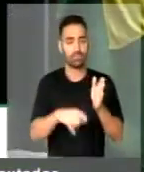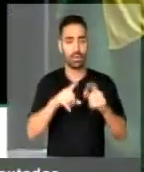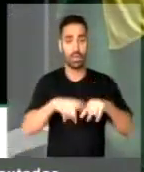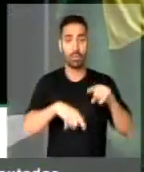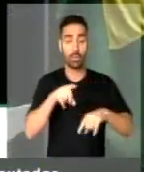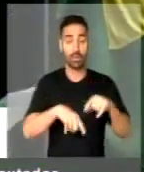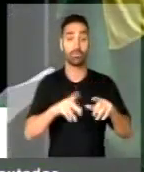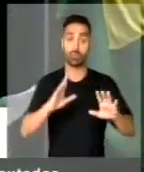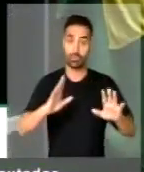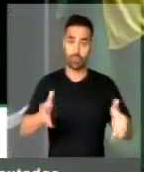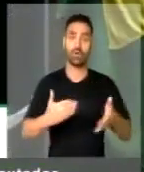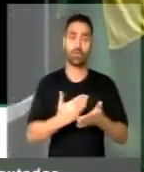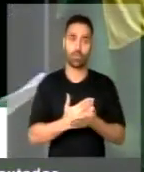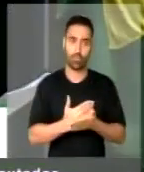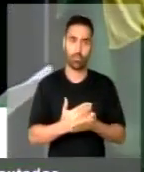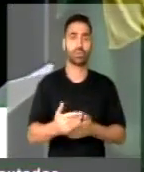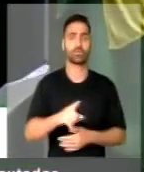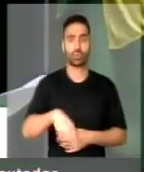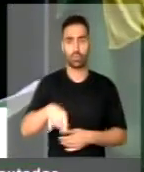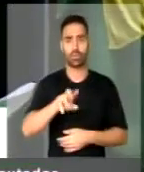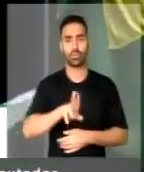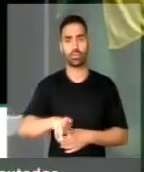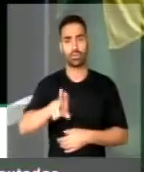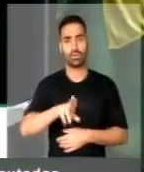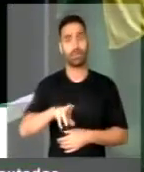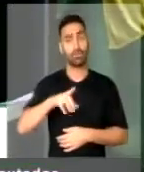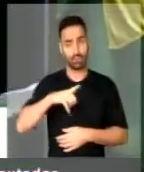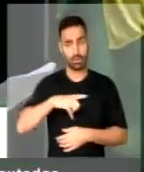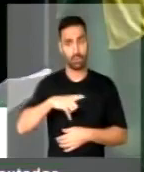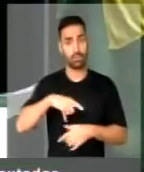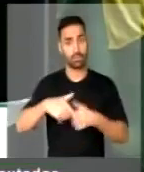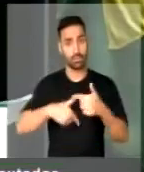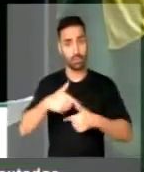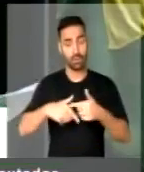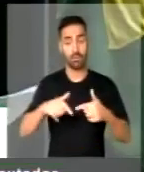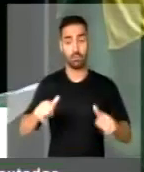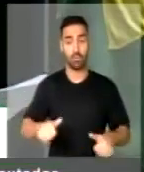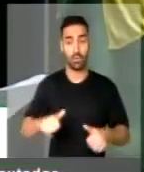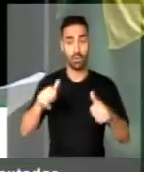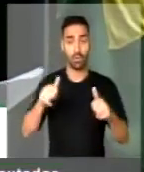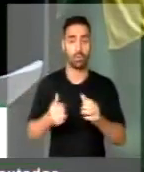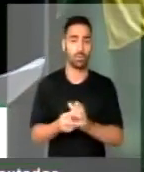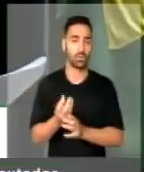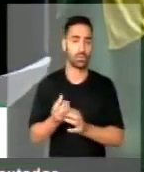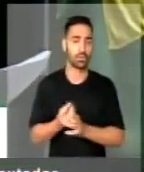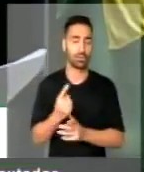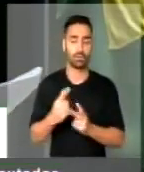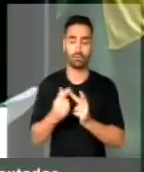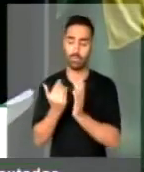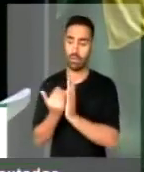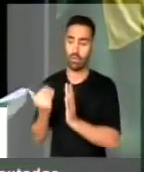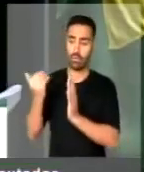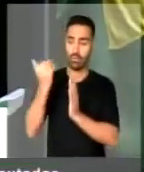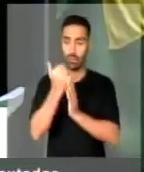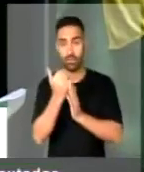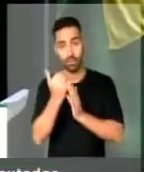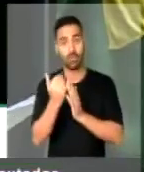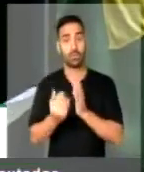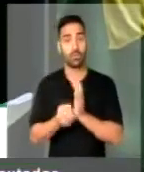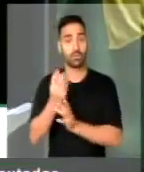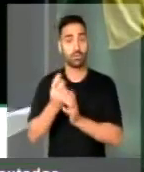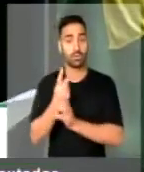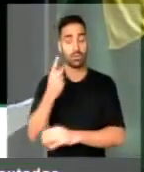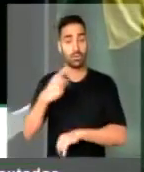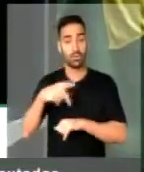foram introduzidos no meio rural, que estão lá trabalhando, que estão melhorando a produção, que estão aumentando a produtividade desse